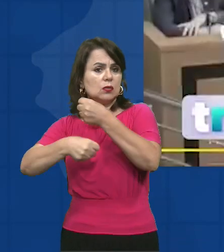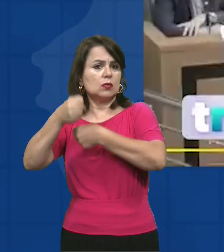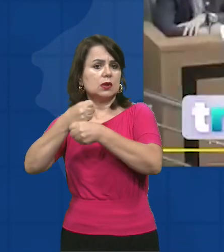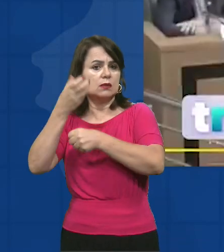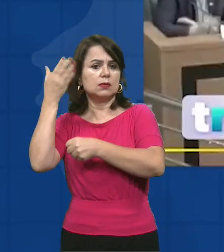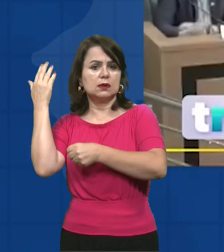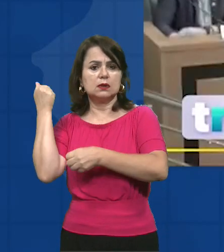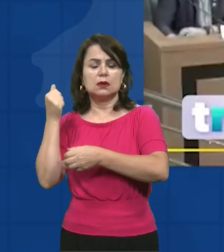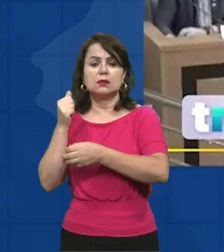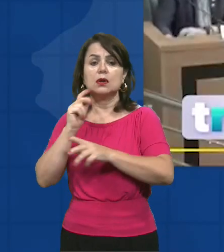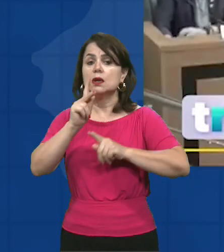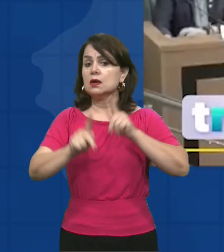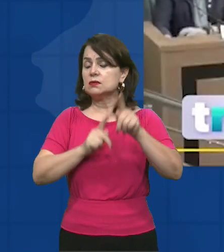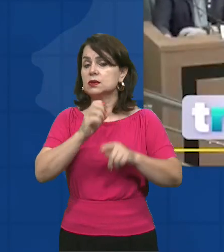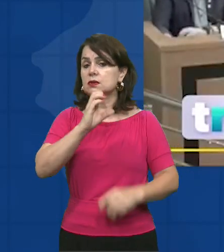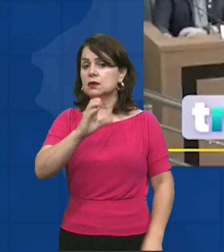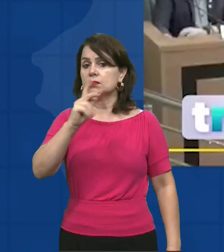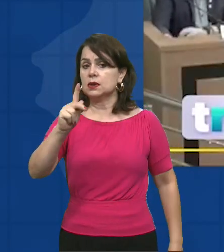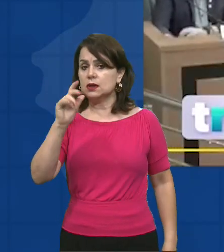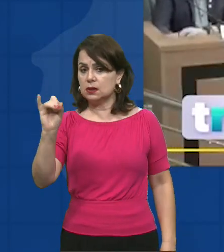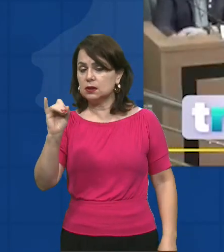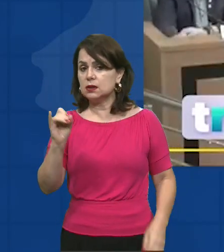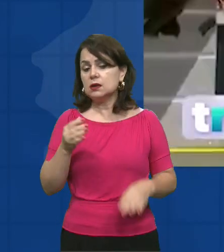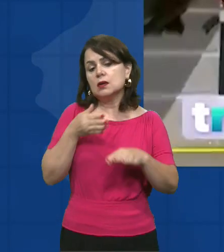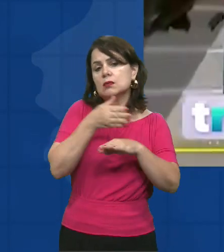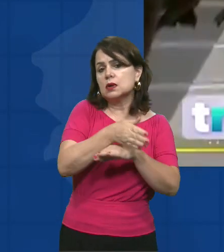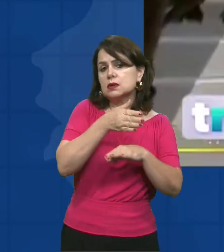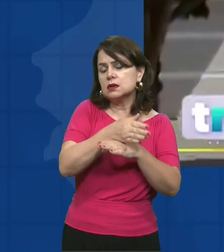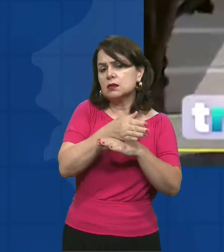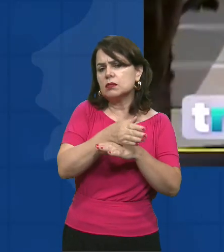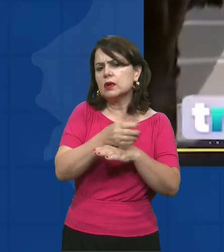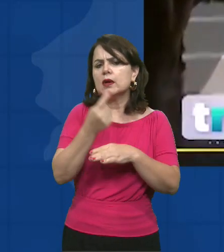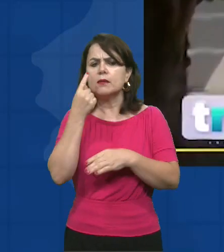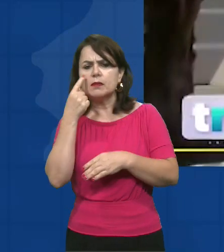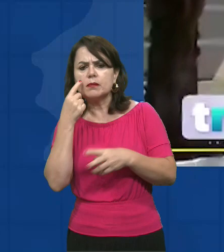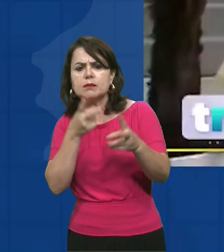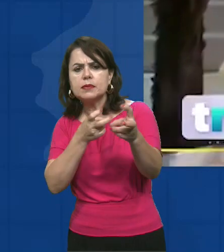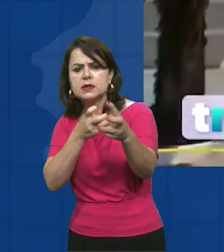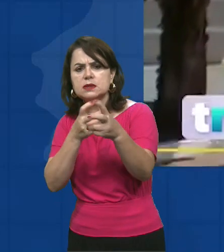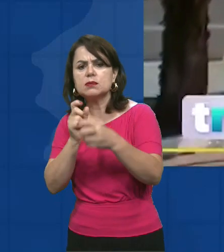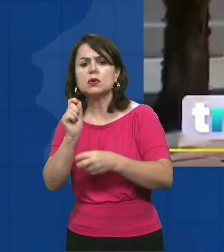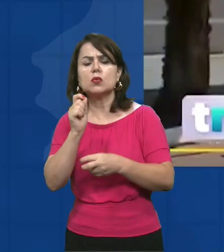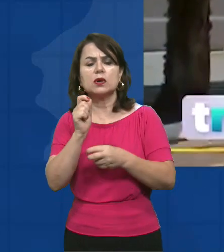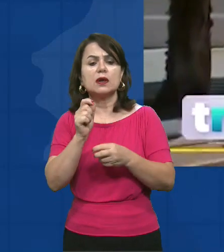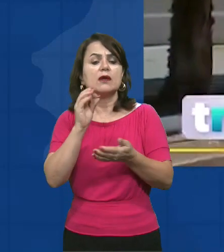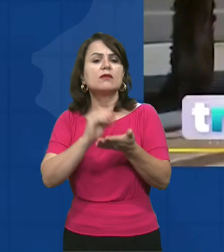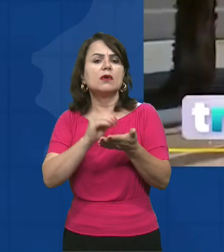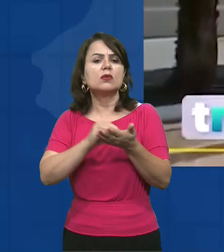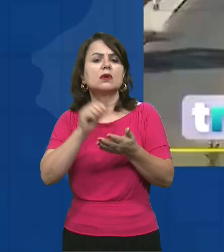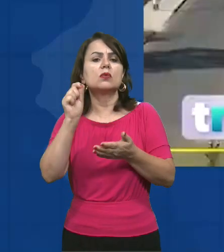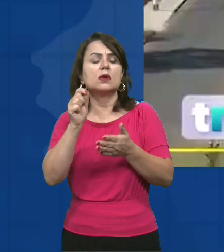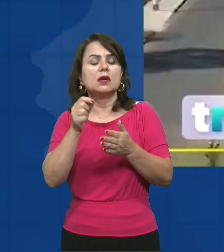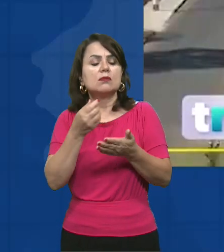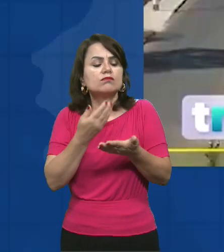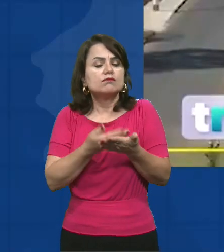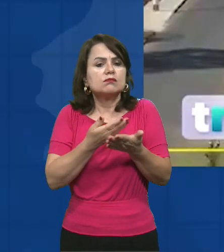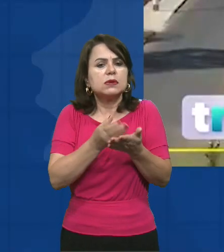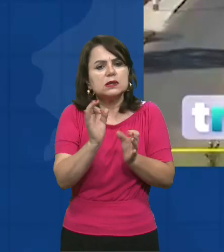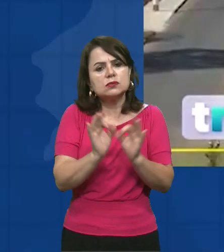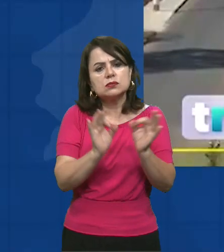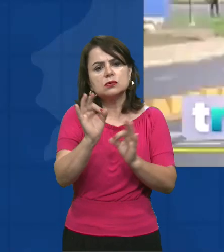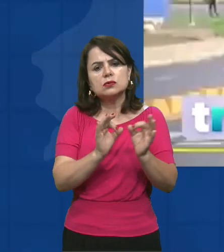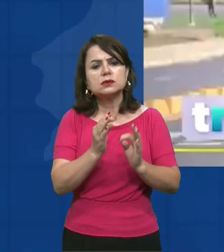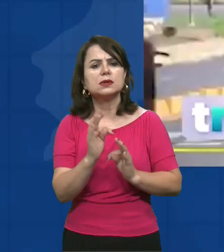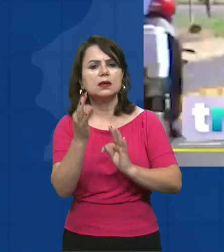Os integrantes da CPI apontaram algumas irregularidades, como a falta de estudo técnico por parte da Prefeitura para